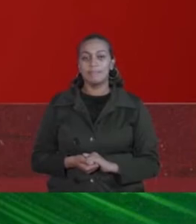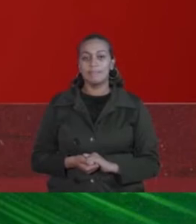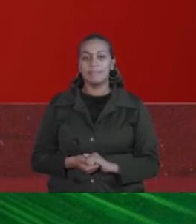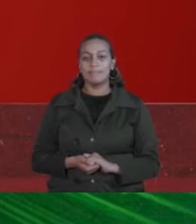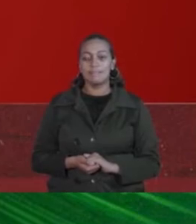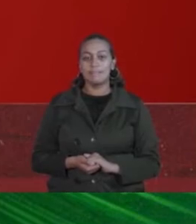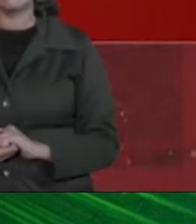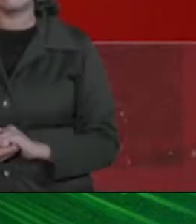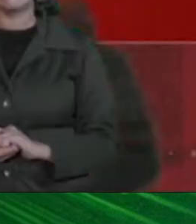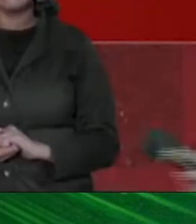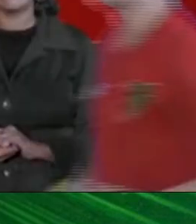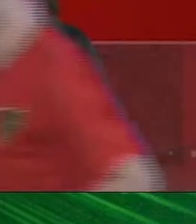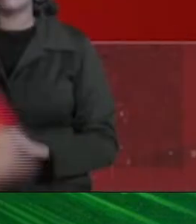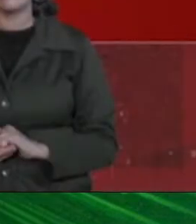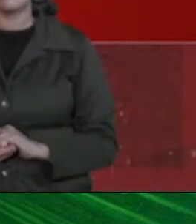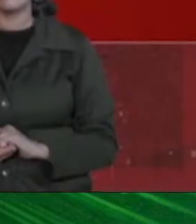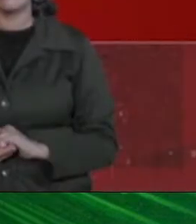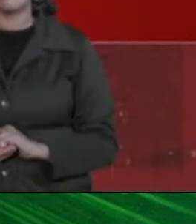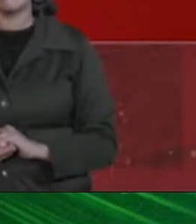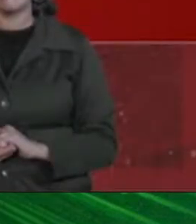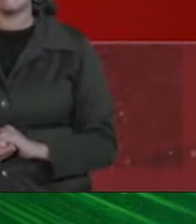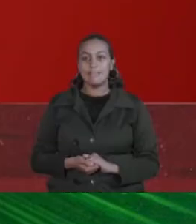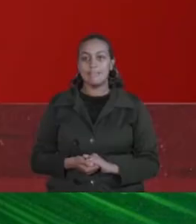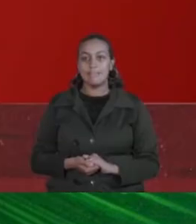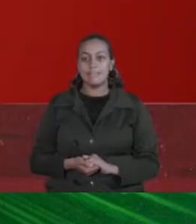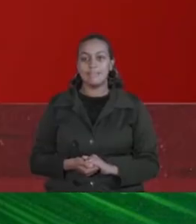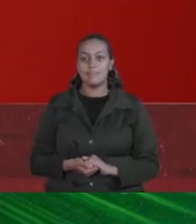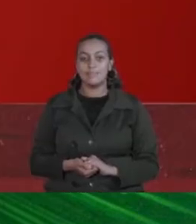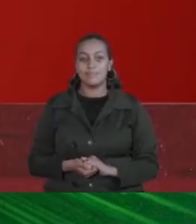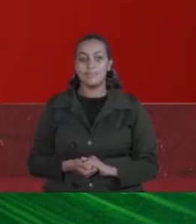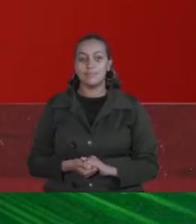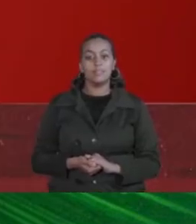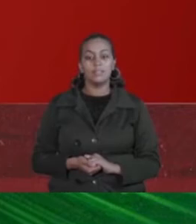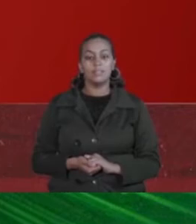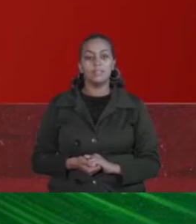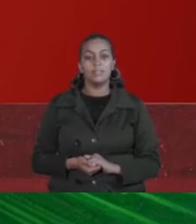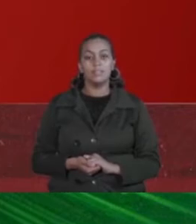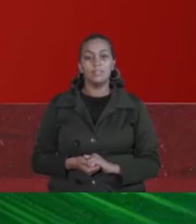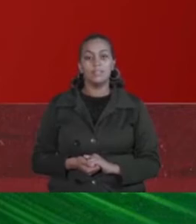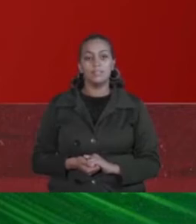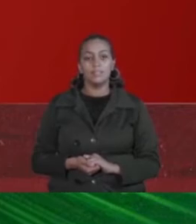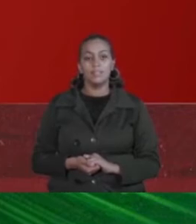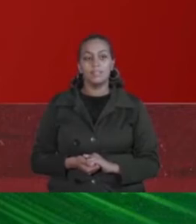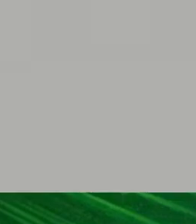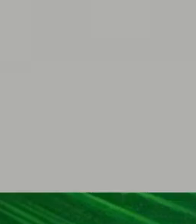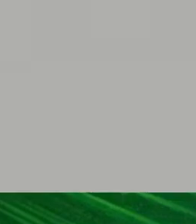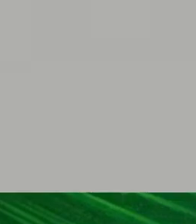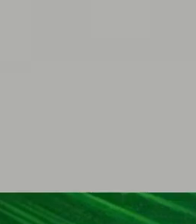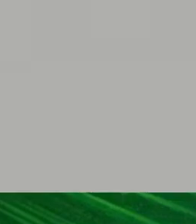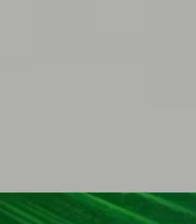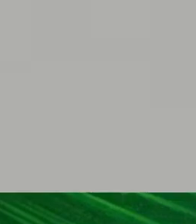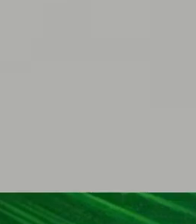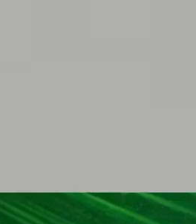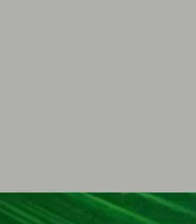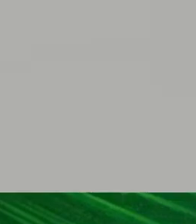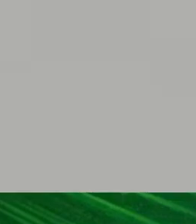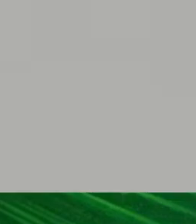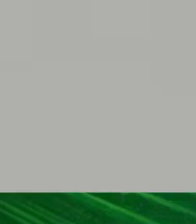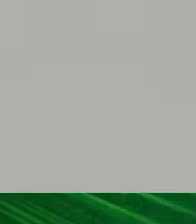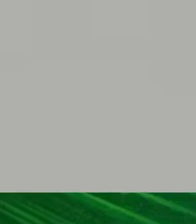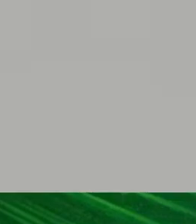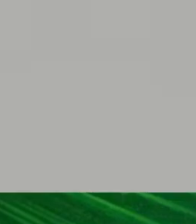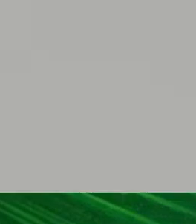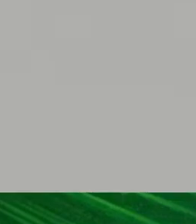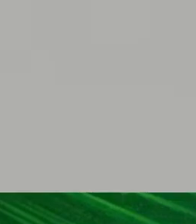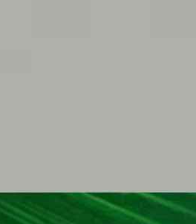velho isso aí de novo e isso é a reunião tipo dos caras que o